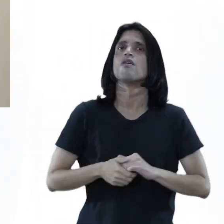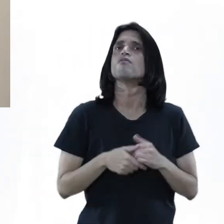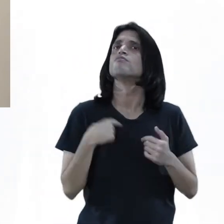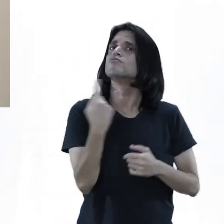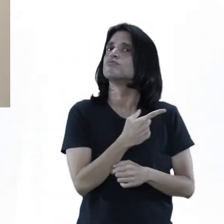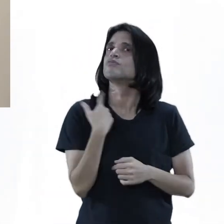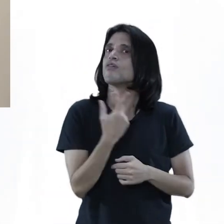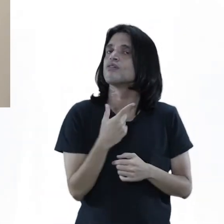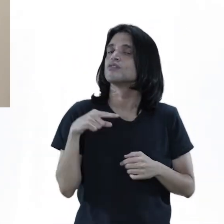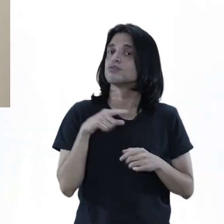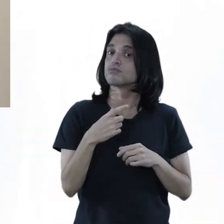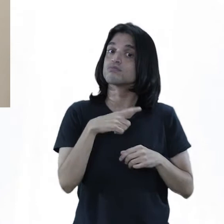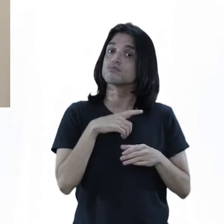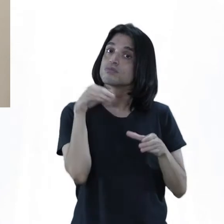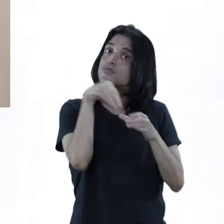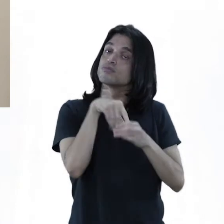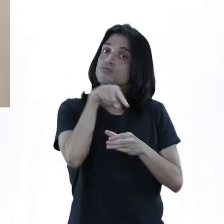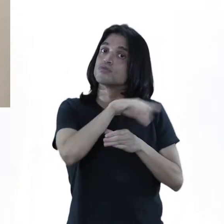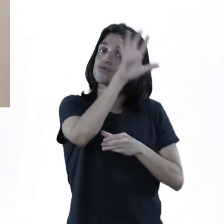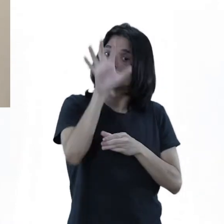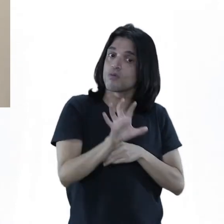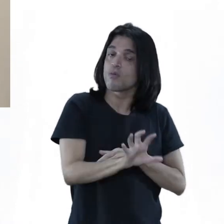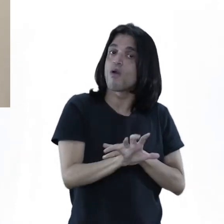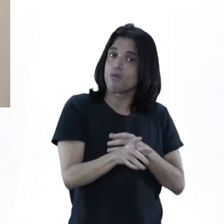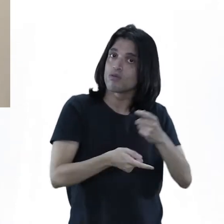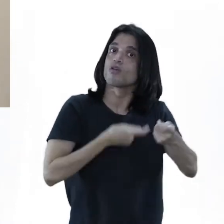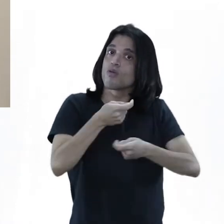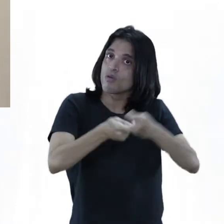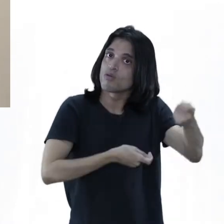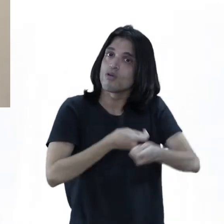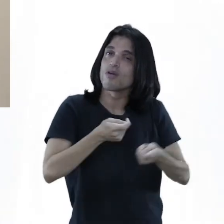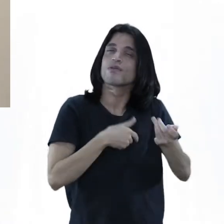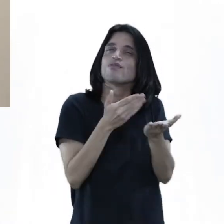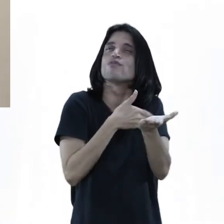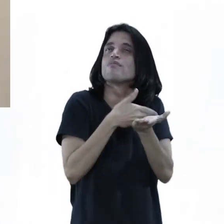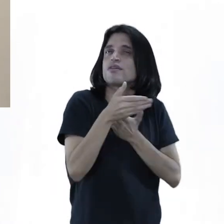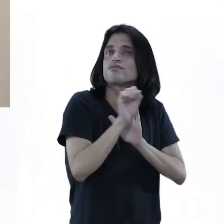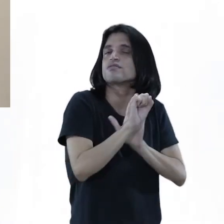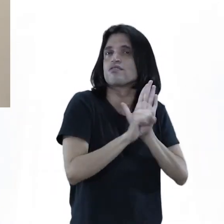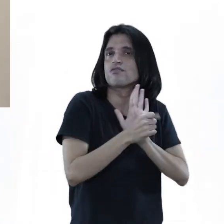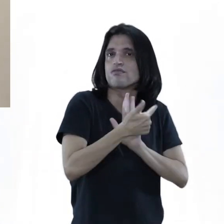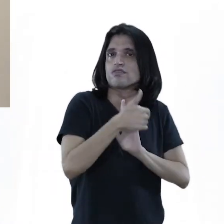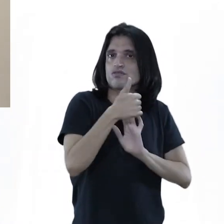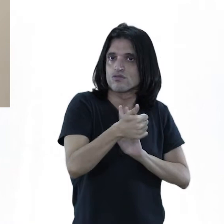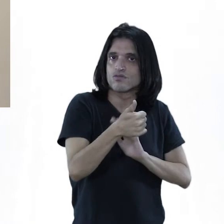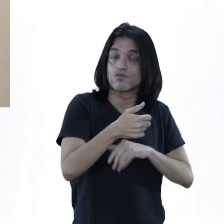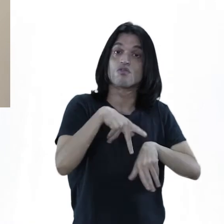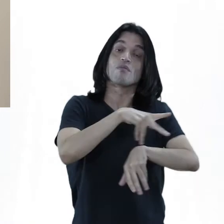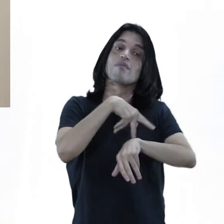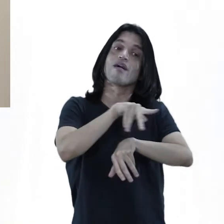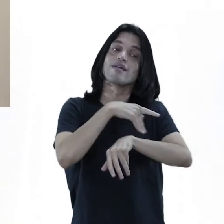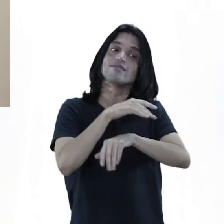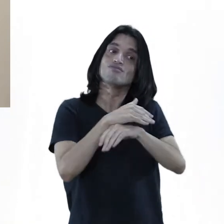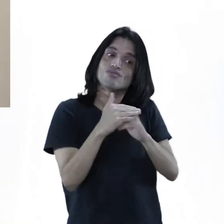por exemplo, fazemos parte de um bloco econômico que foi criado no início do século XXI para aqueles países que se tornaram